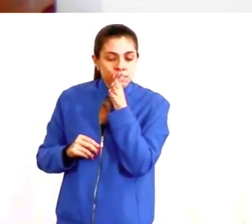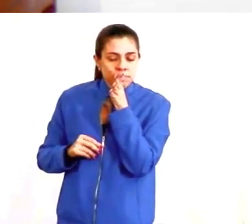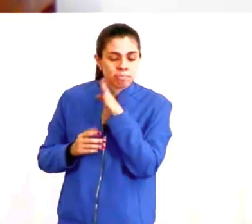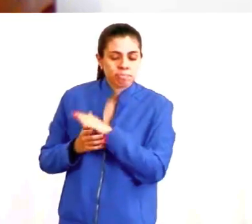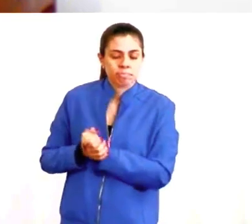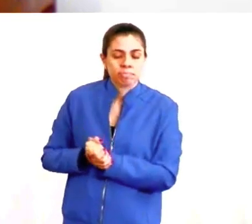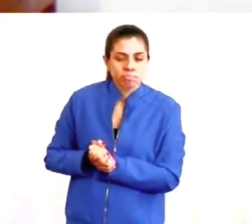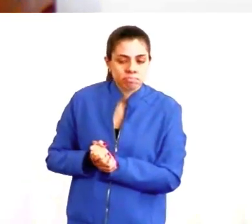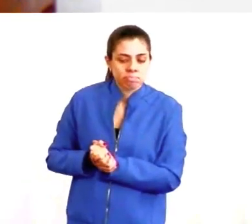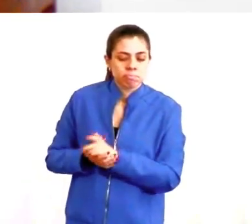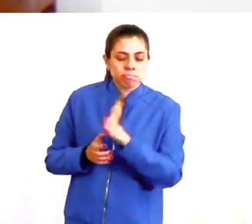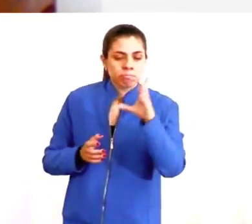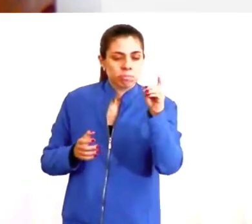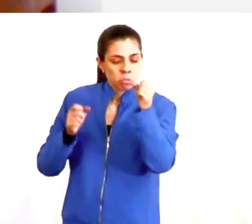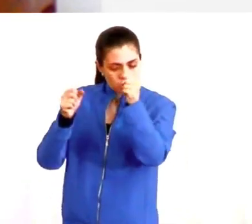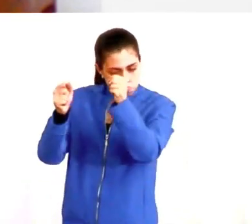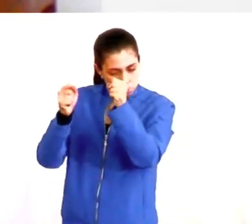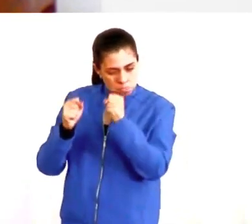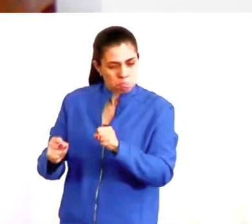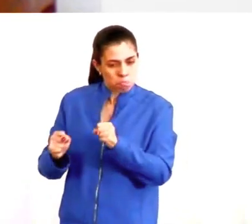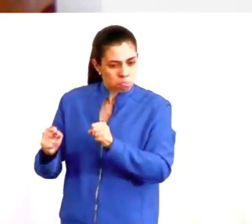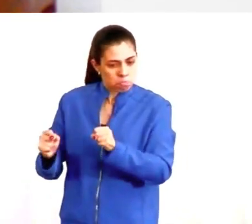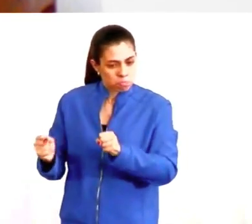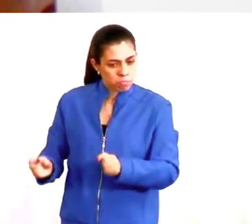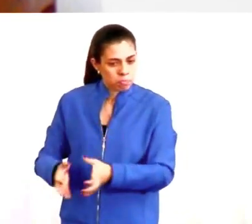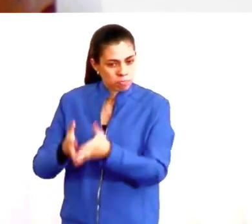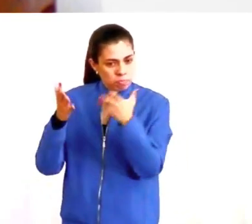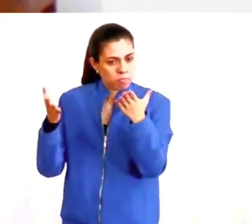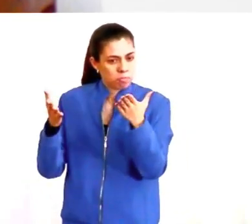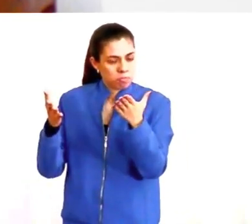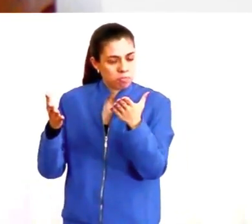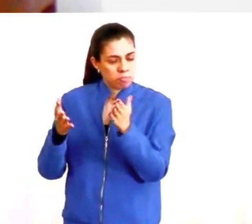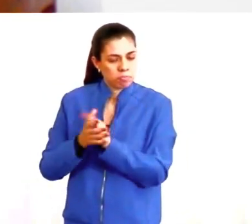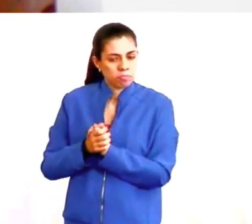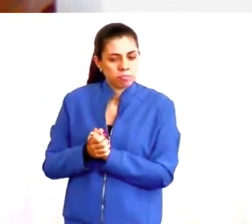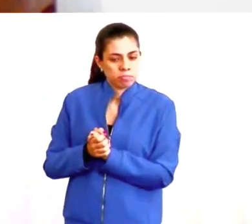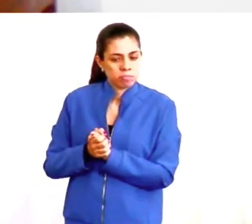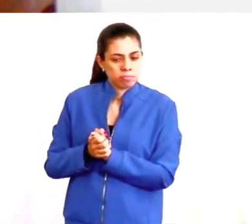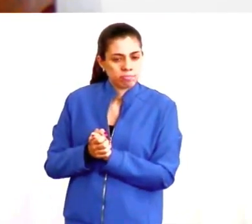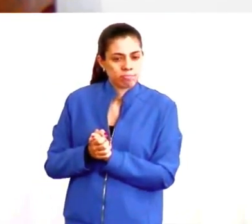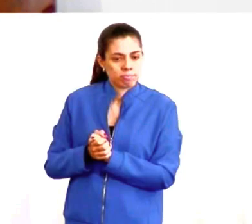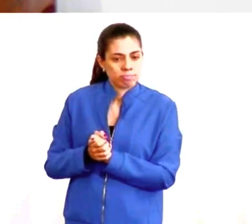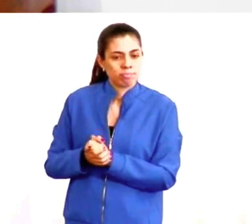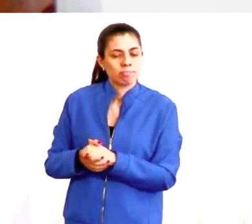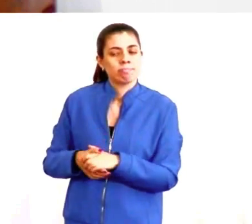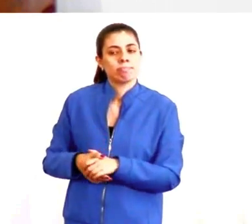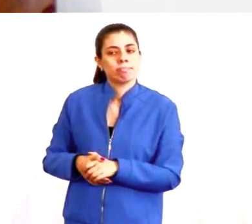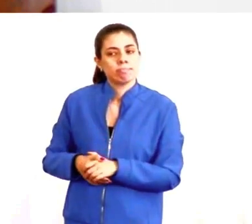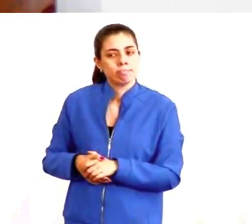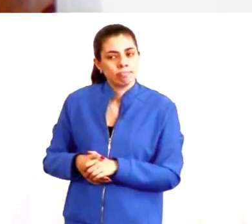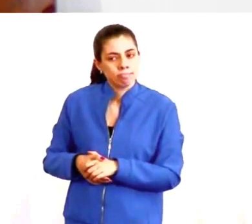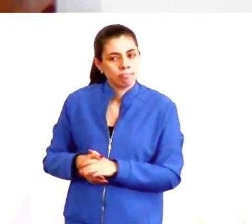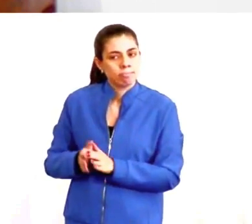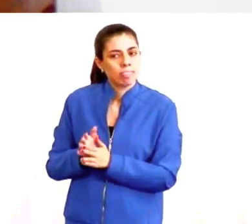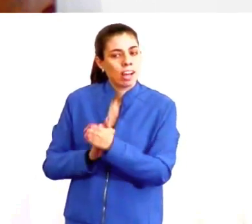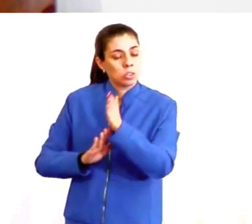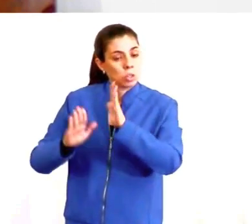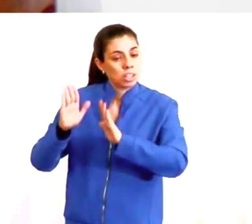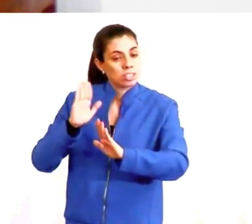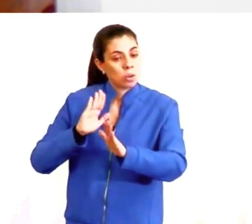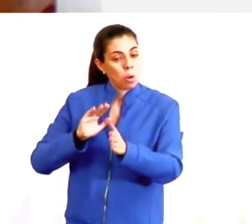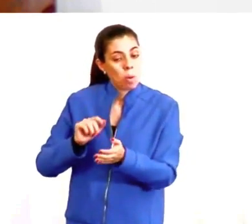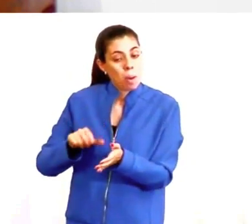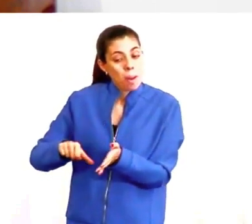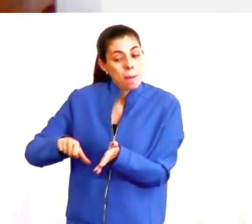é o seu poder, assim é a sua grandiosidade. Por isso a adoração, meus irmãos, é o primeiro passo para